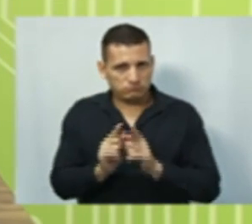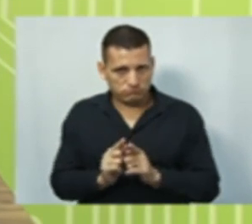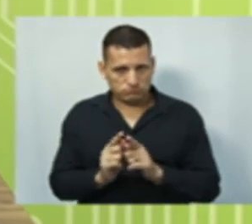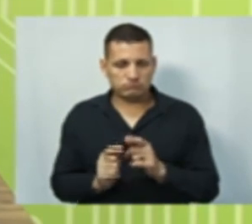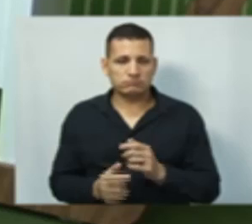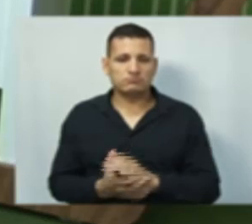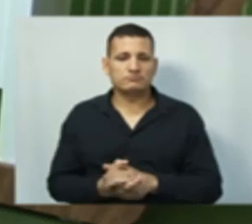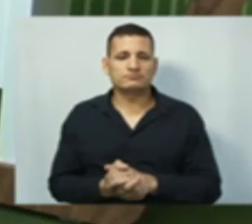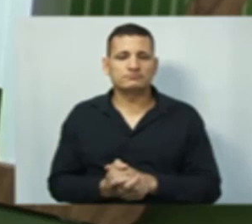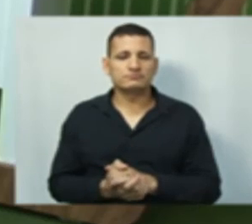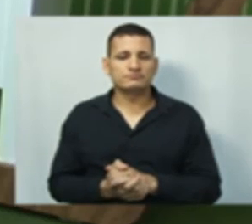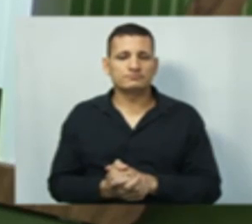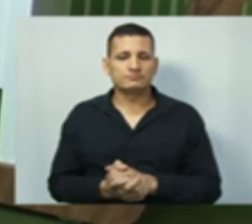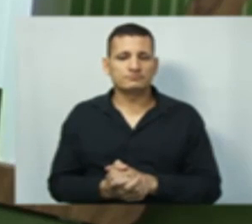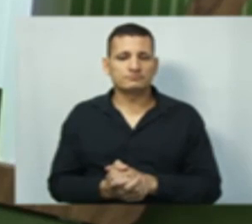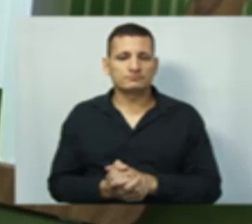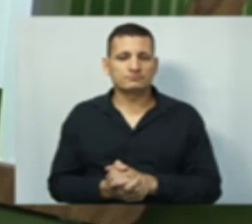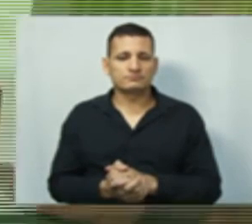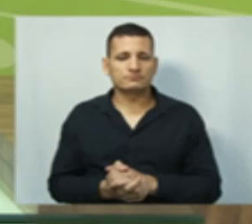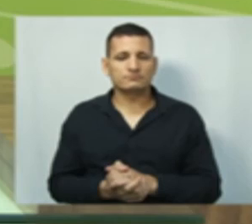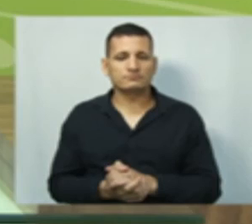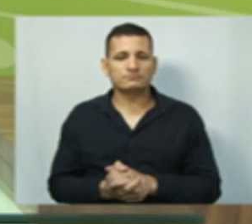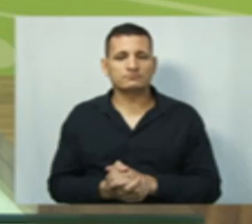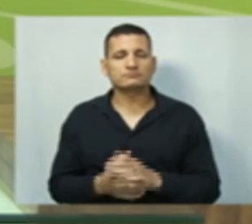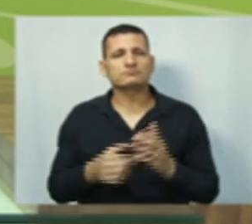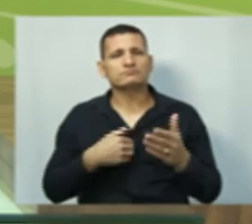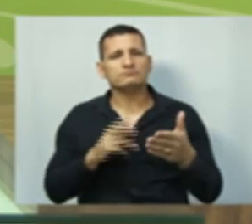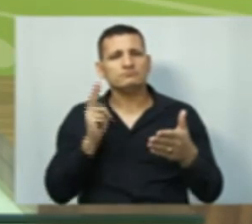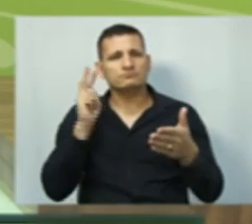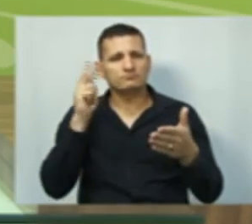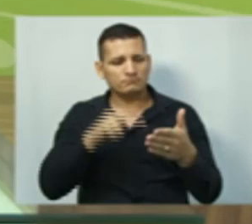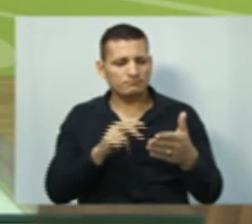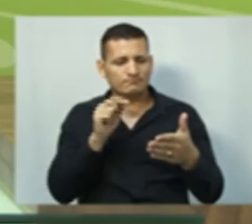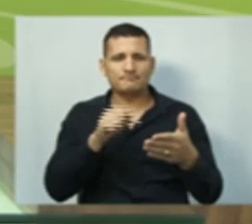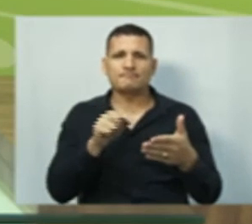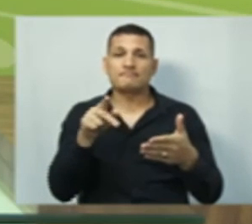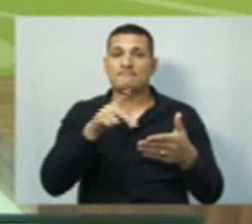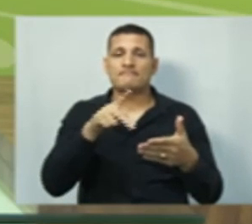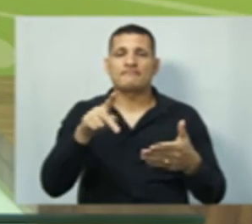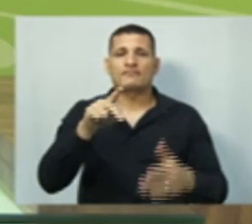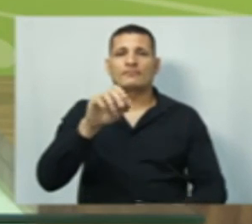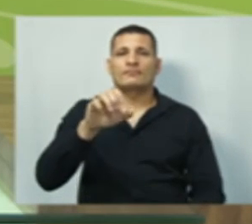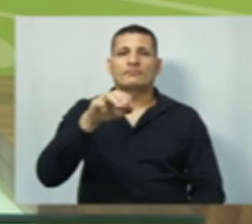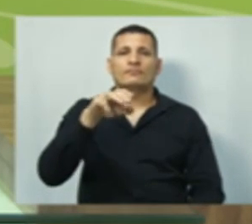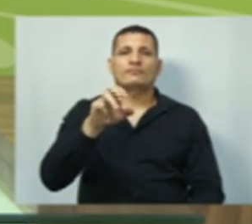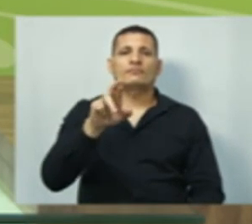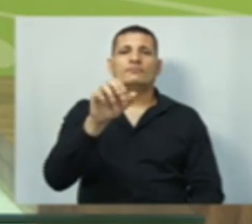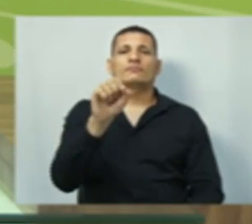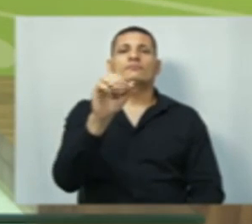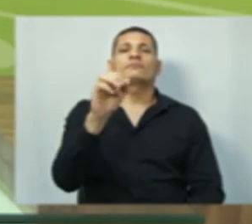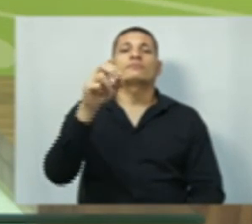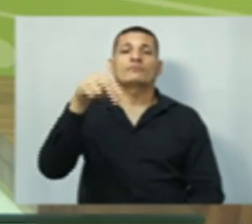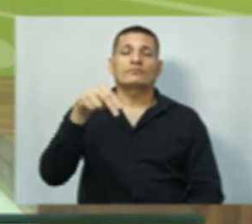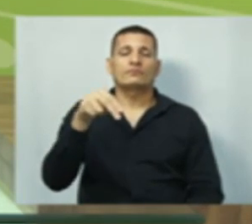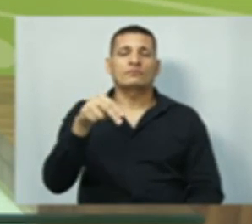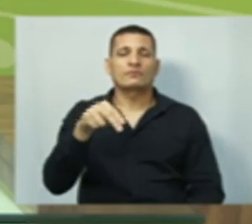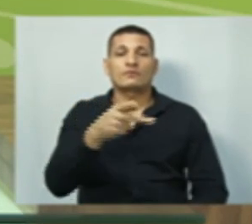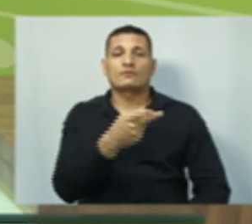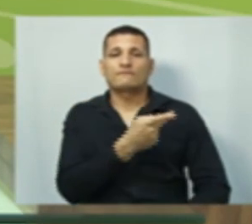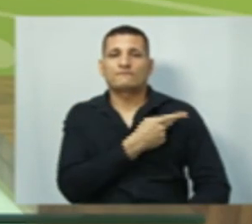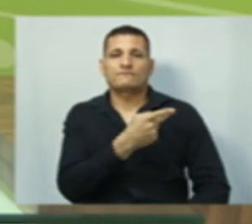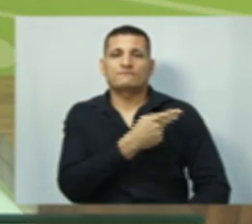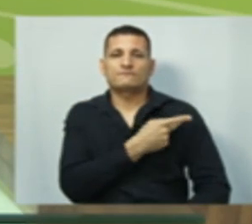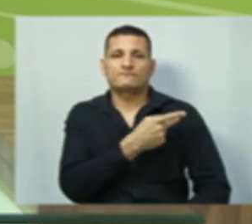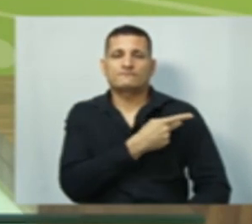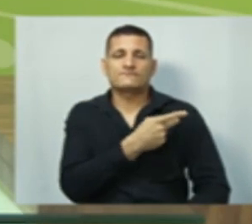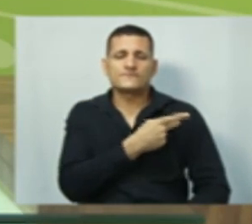material. Fiquei feliz aqui que o professor Emerson, lá de Vilhena, da Escola Maria Paulino, disse que os